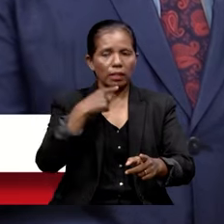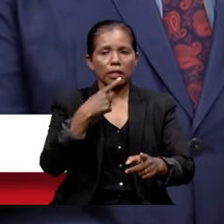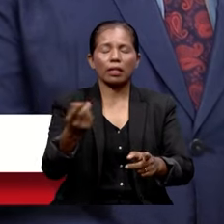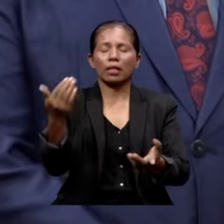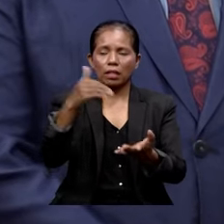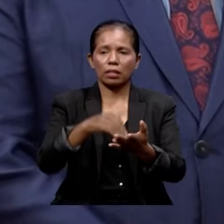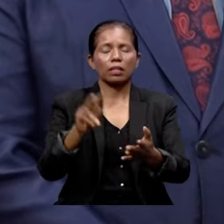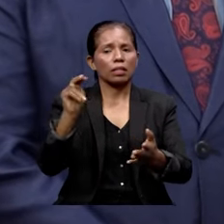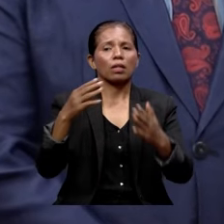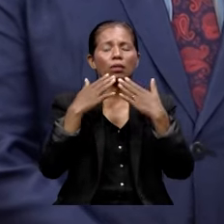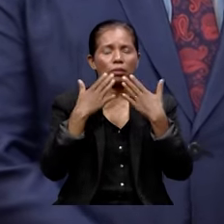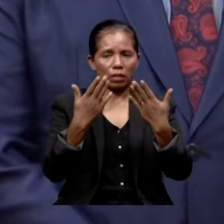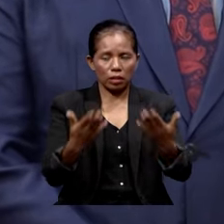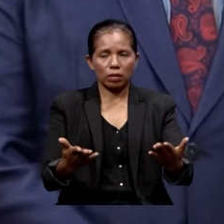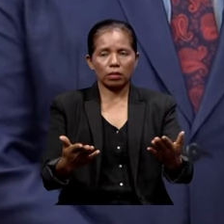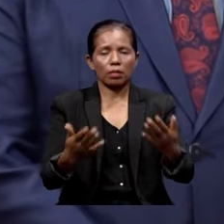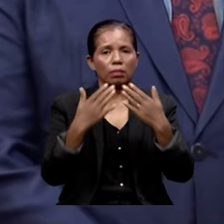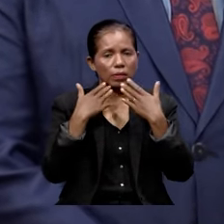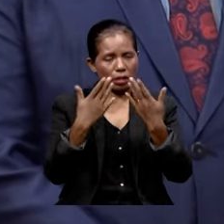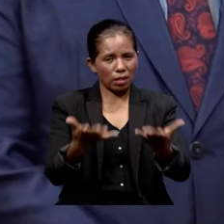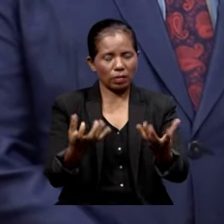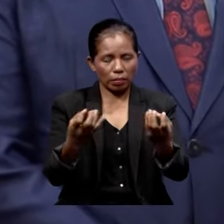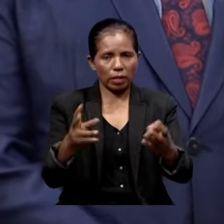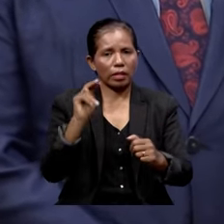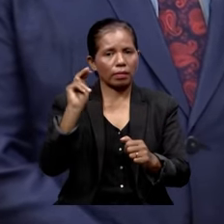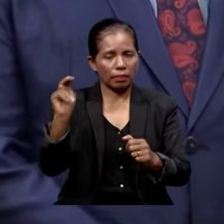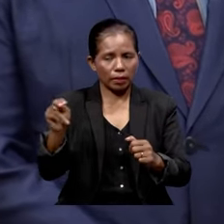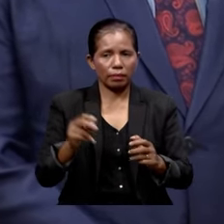ni contente lo ja agradece da tebes ni a